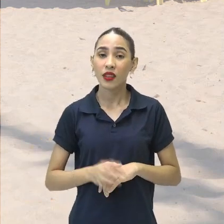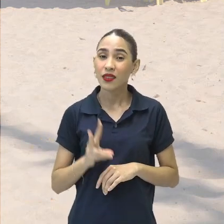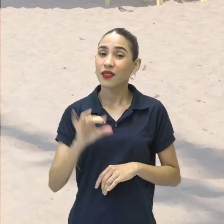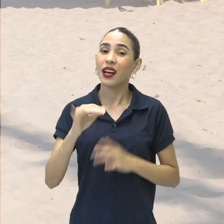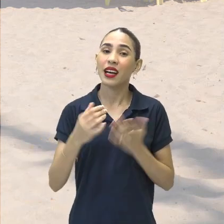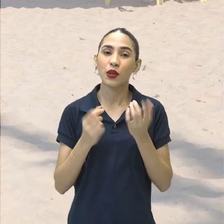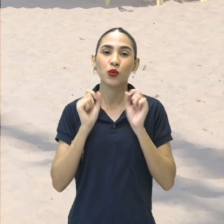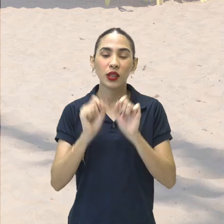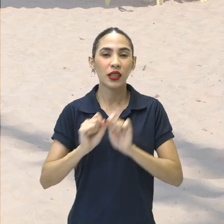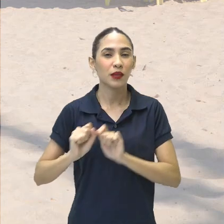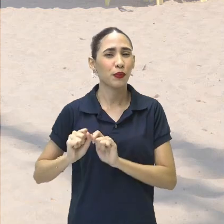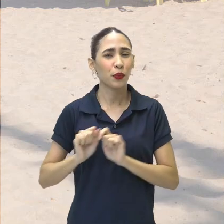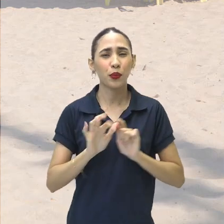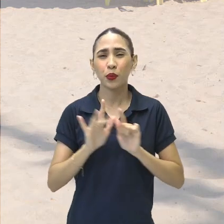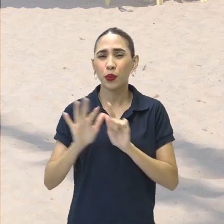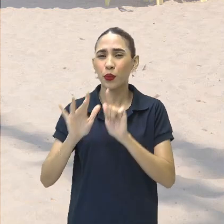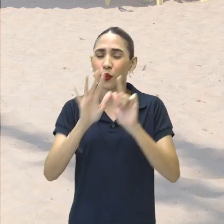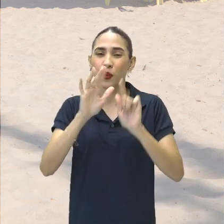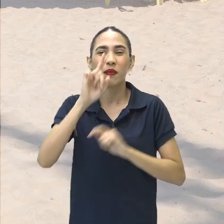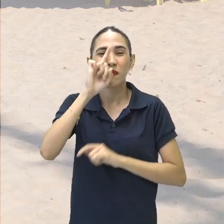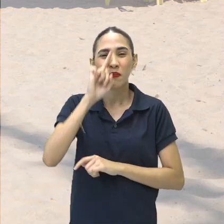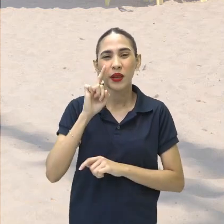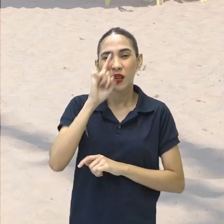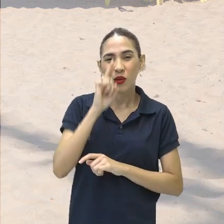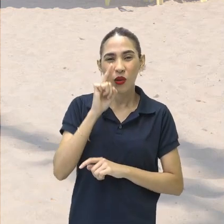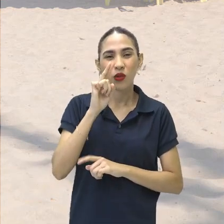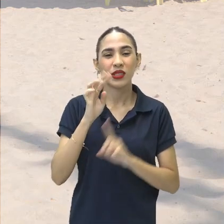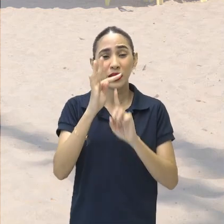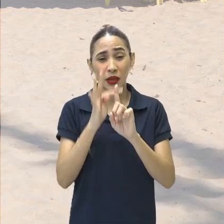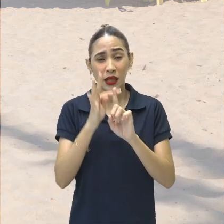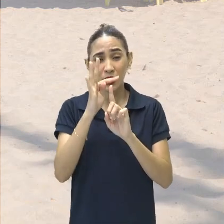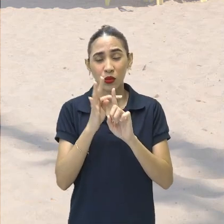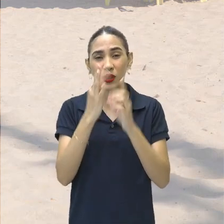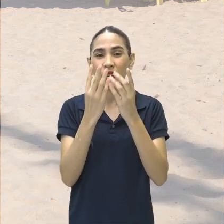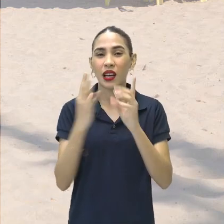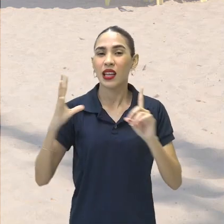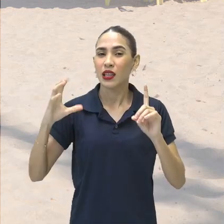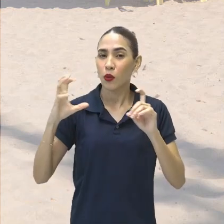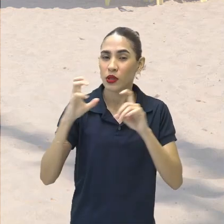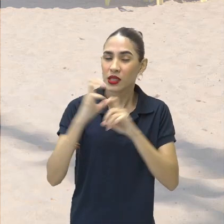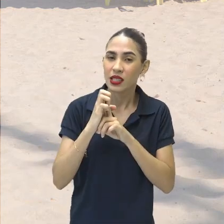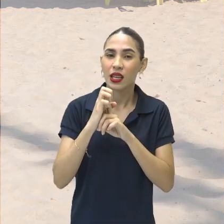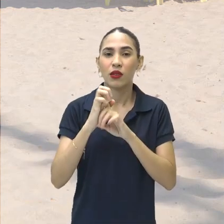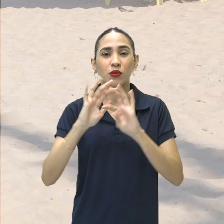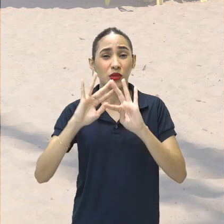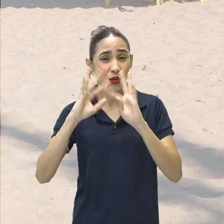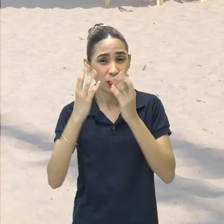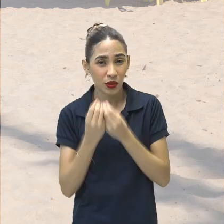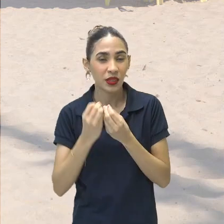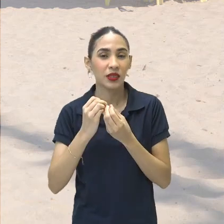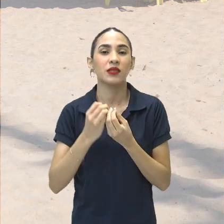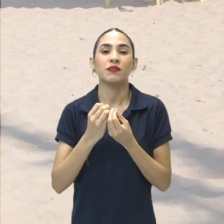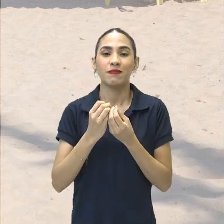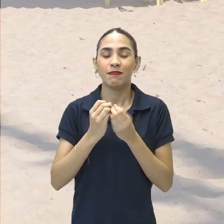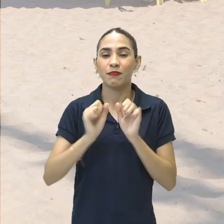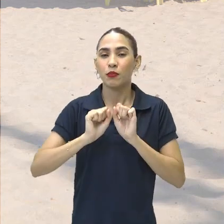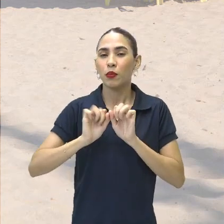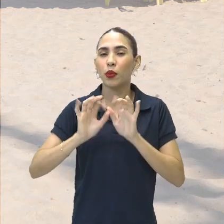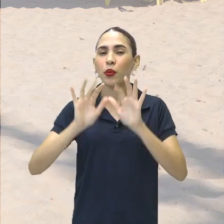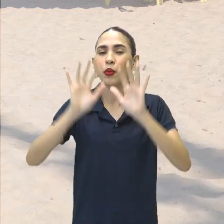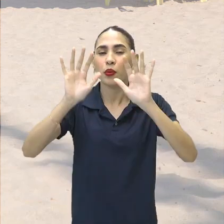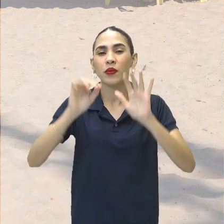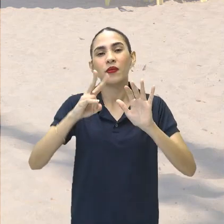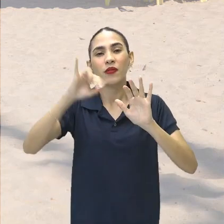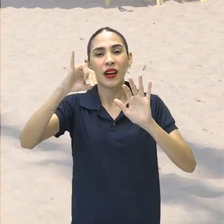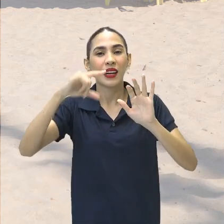uma emissão de gases do efeito estufa, a decomposição da matéria orgânica em lixões a céu aberto. Vai